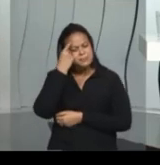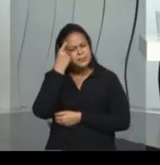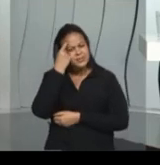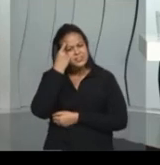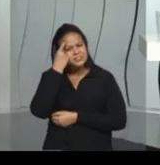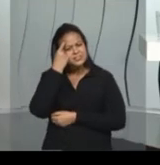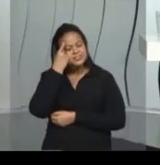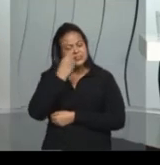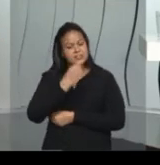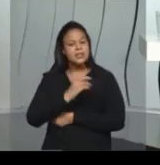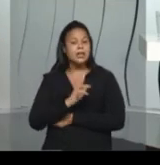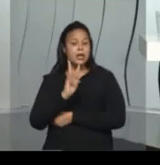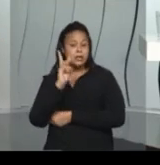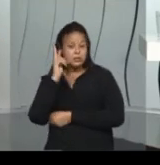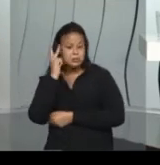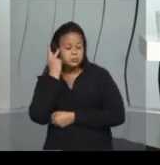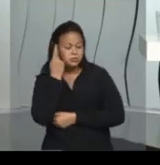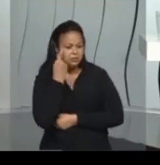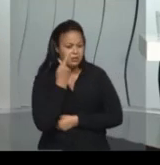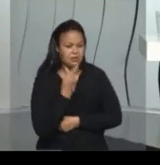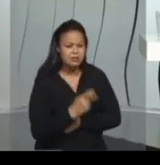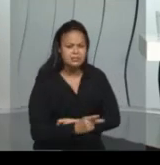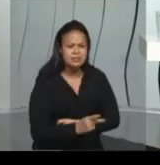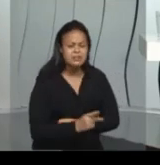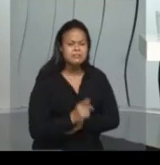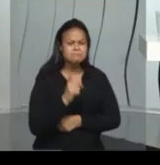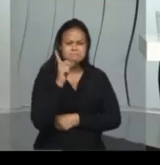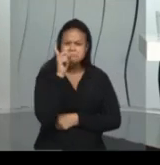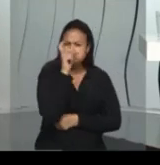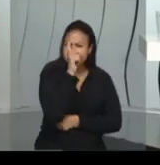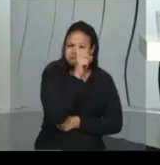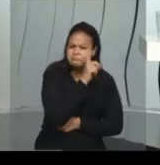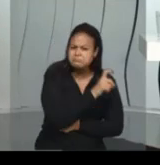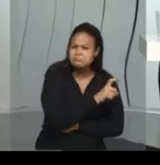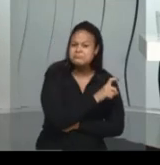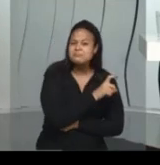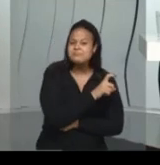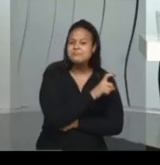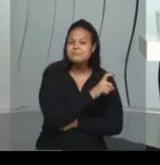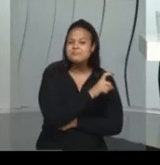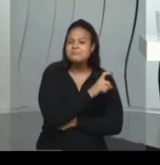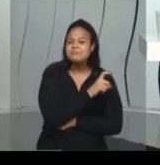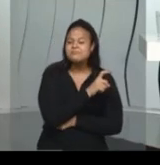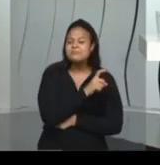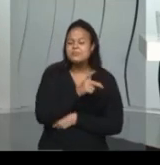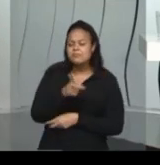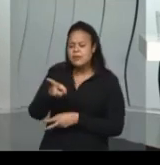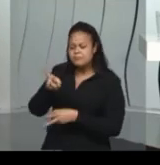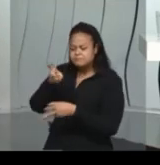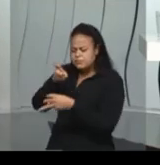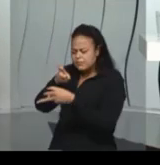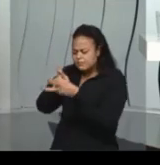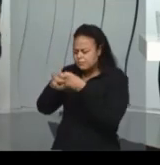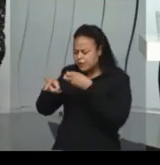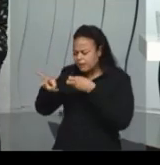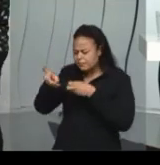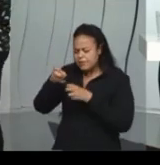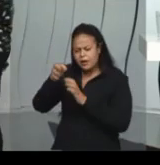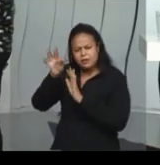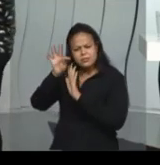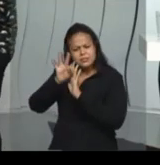é justamente o relato que vai trazer esse conhecimento para a gente.